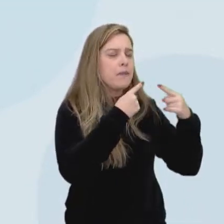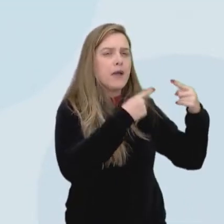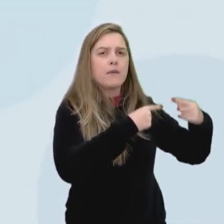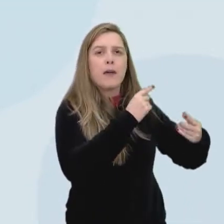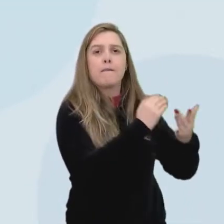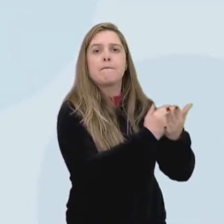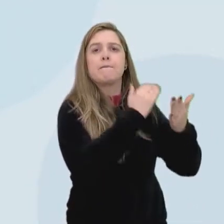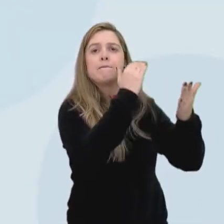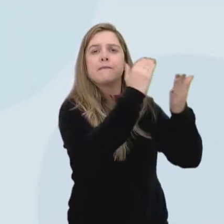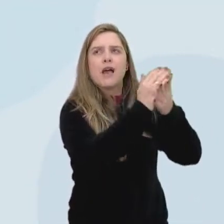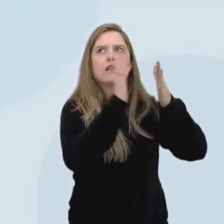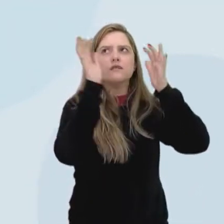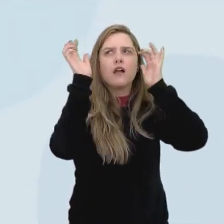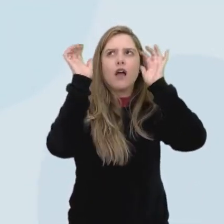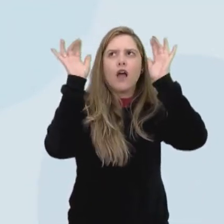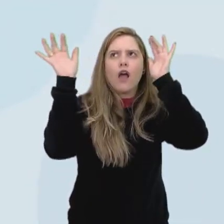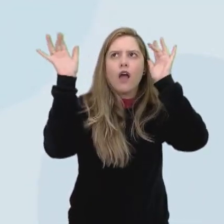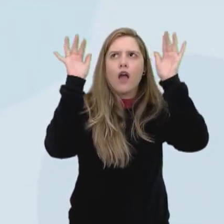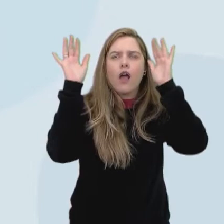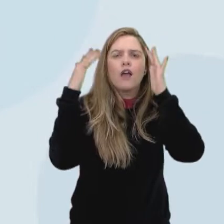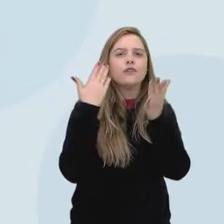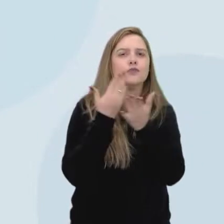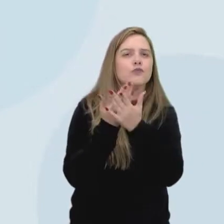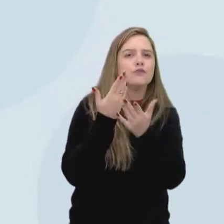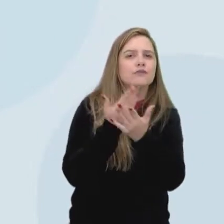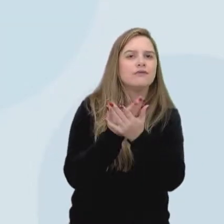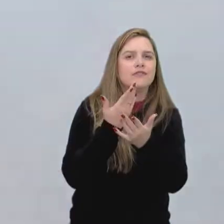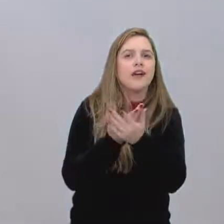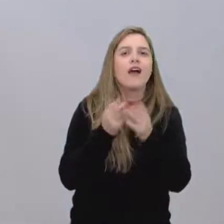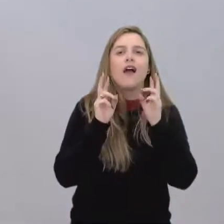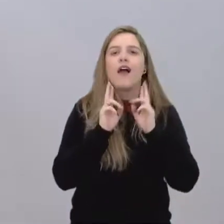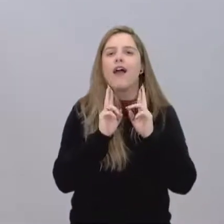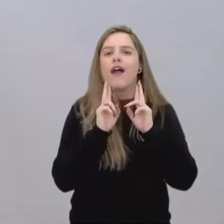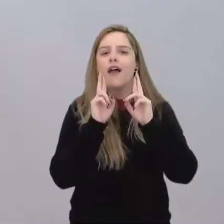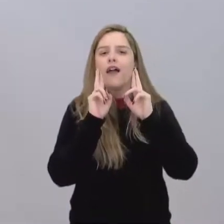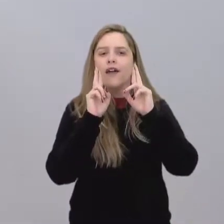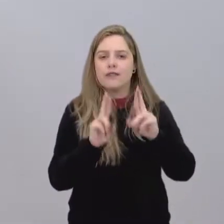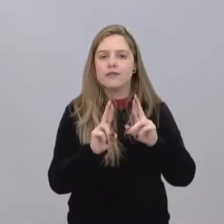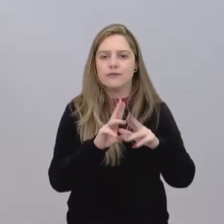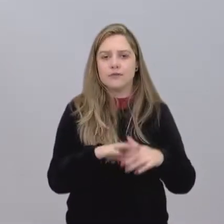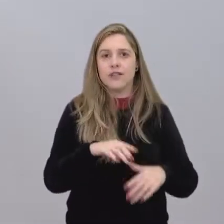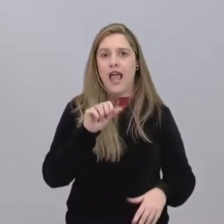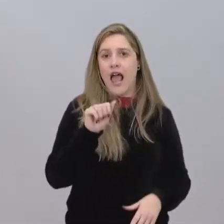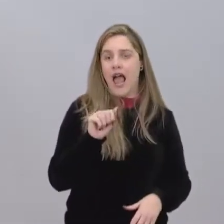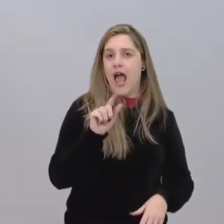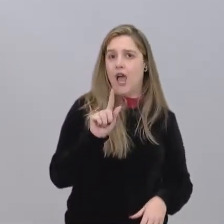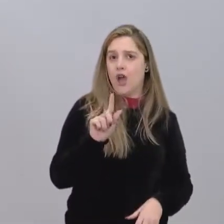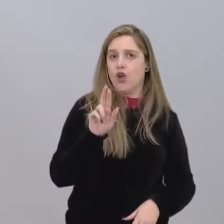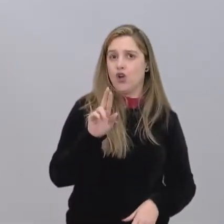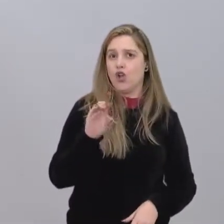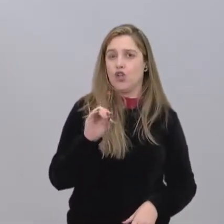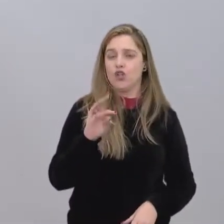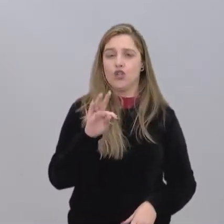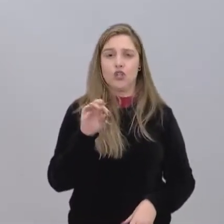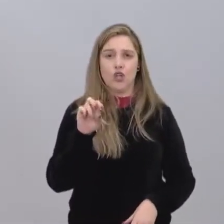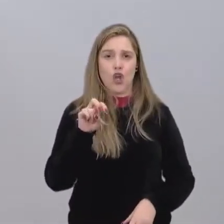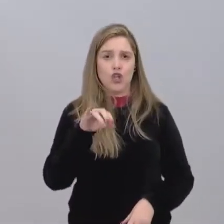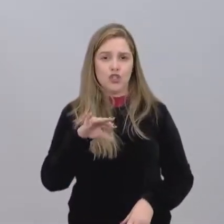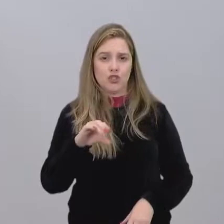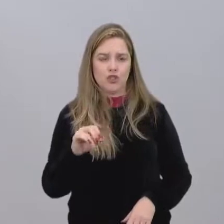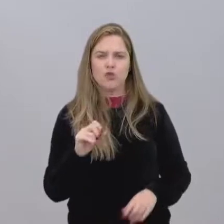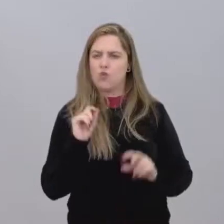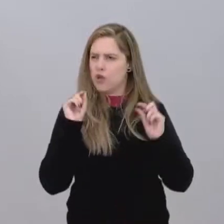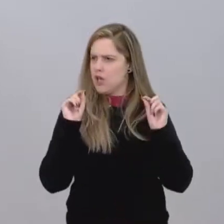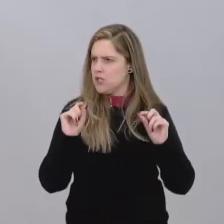mais, refletir, estudar a respeito dos agrotóxicos. E aí então, né, o que